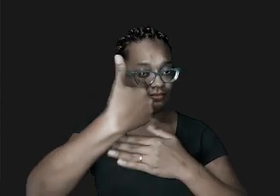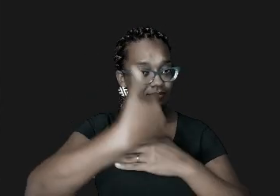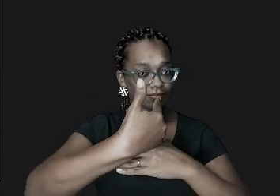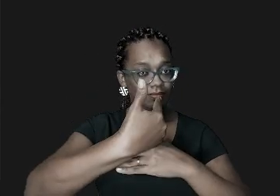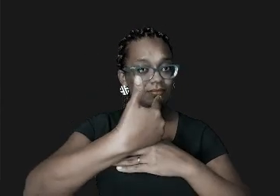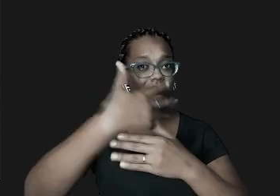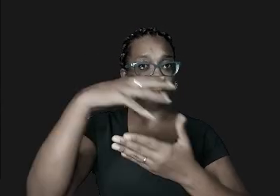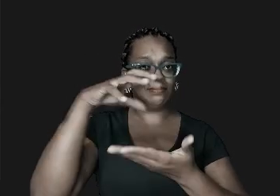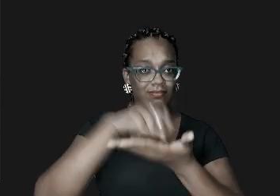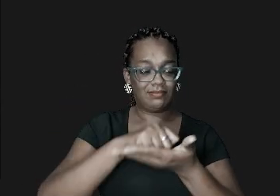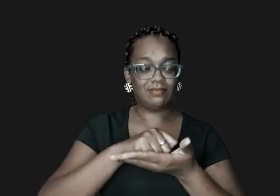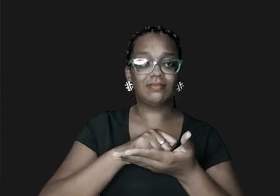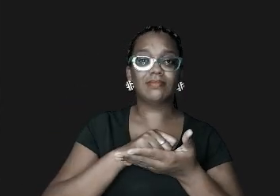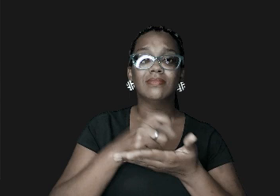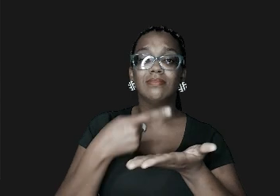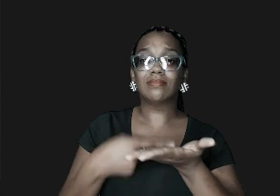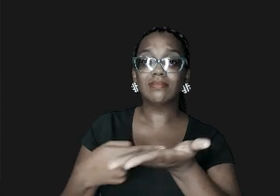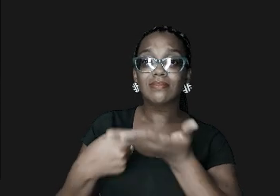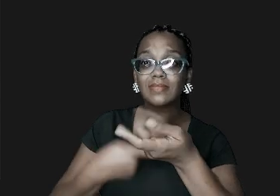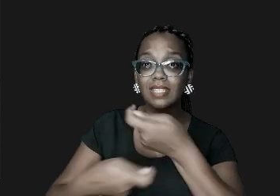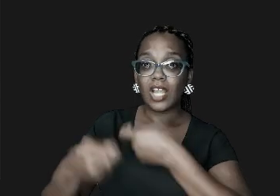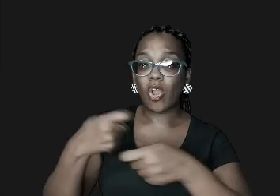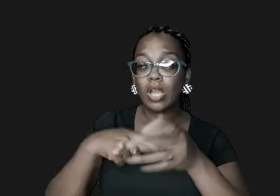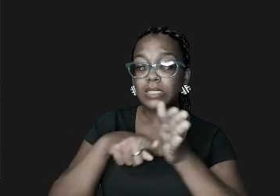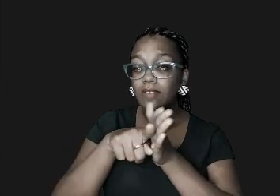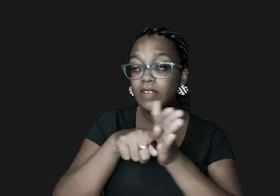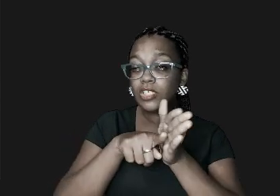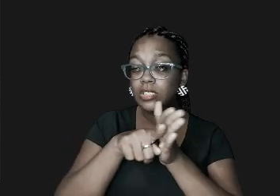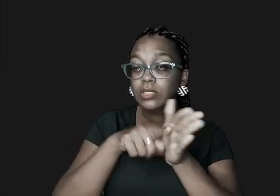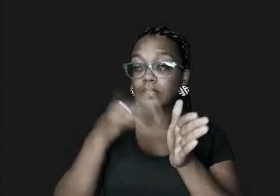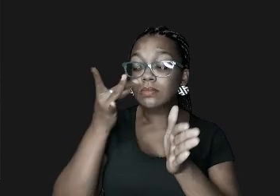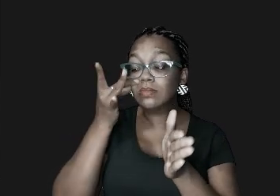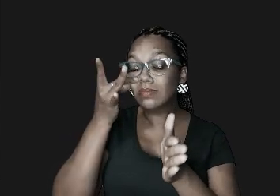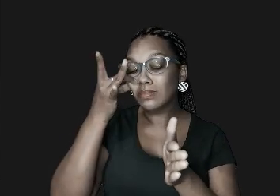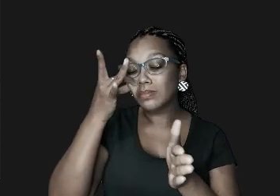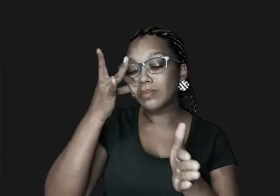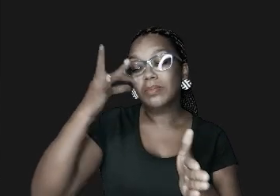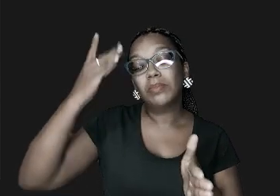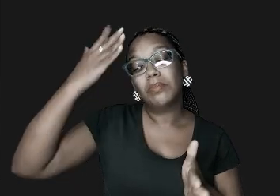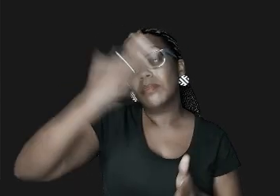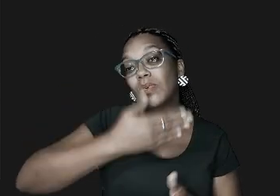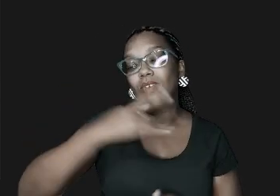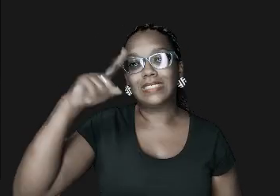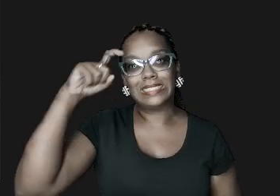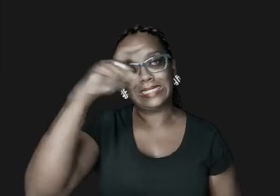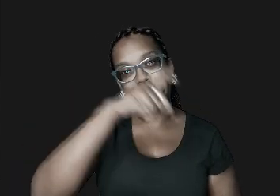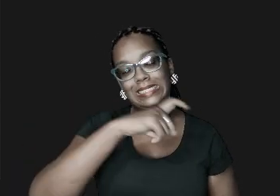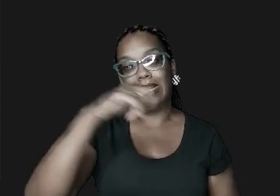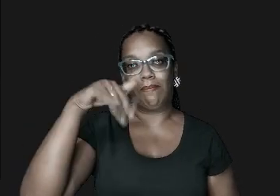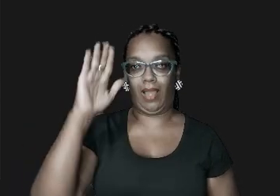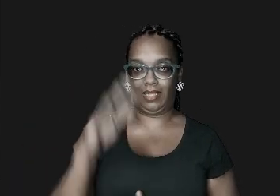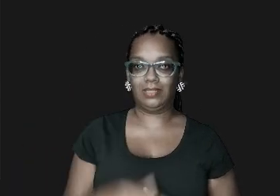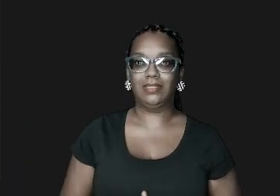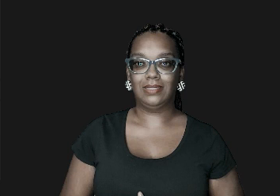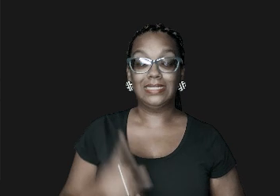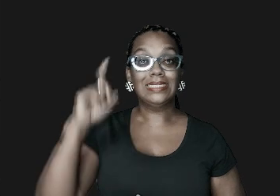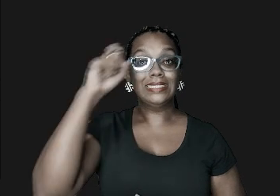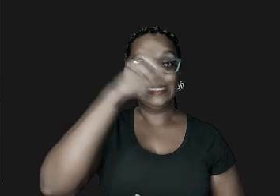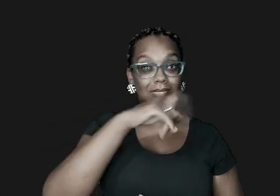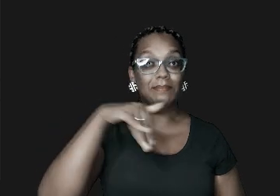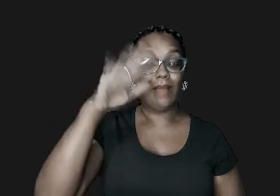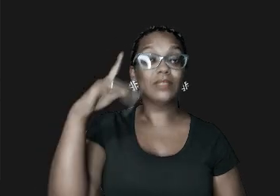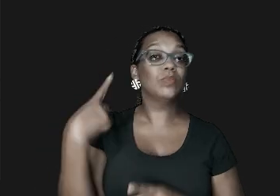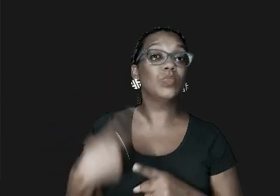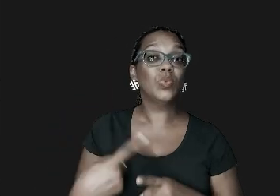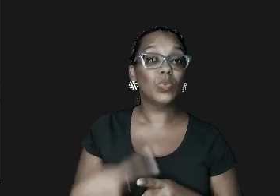Vale registrar a manipulação baseada em negócios do ponto de vista da investigação comprovação ela é mais difícil